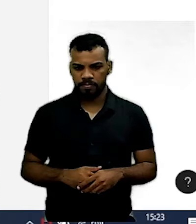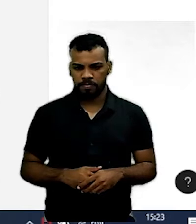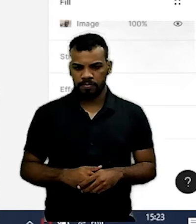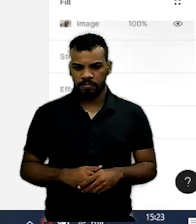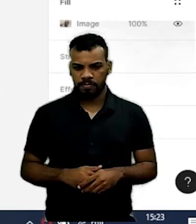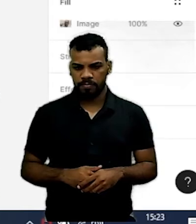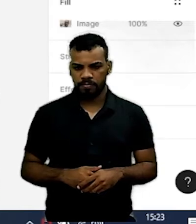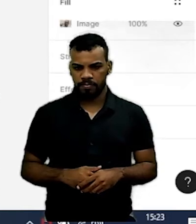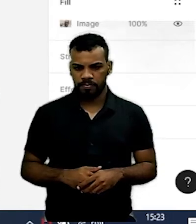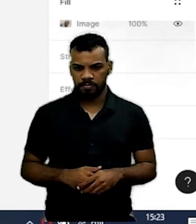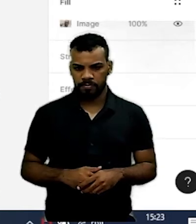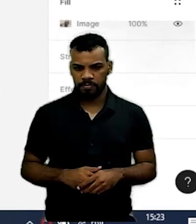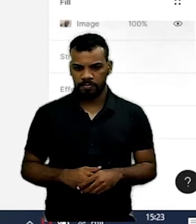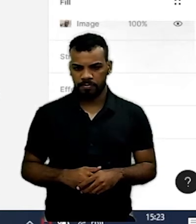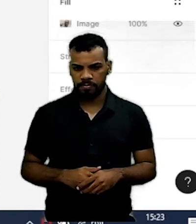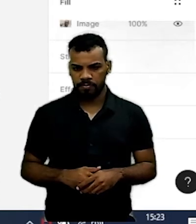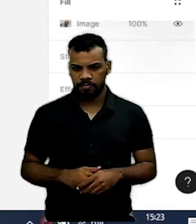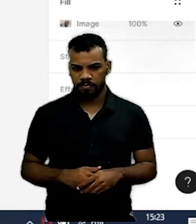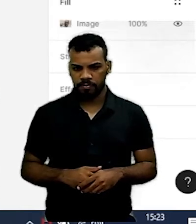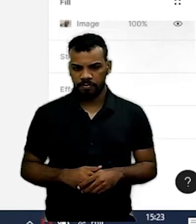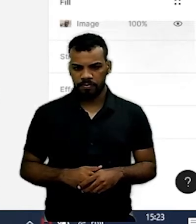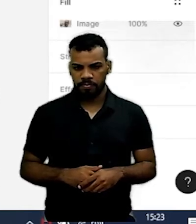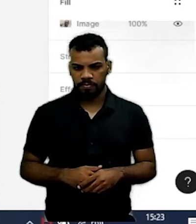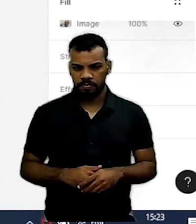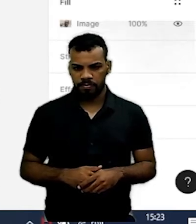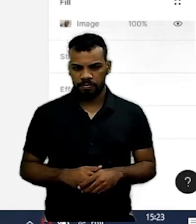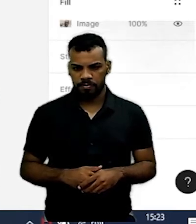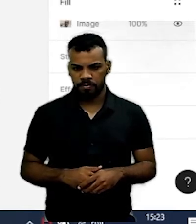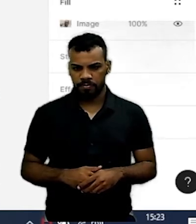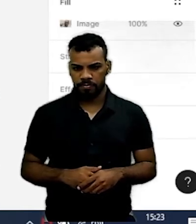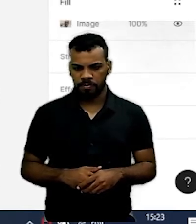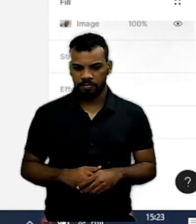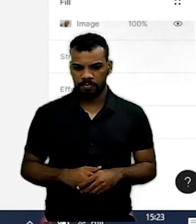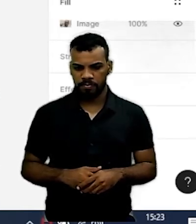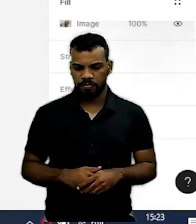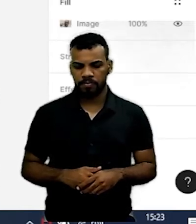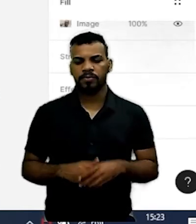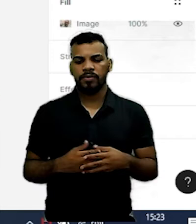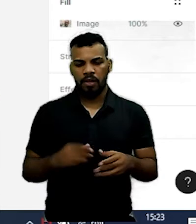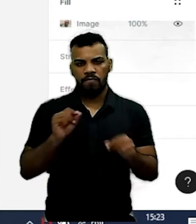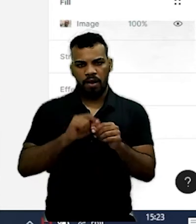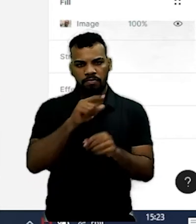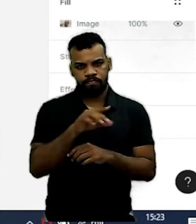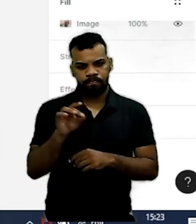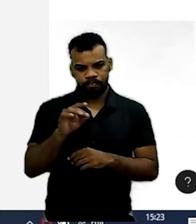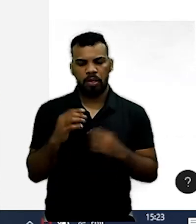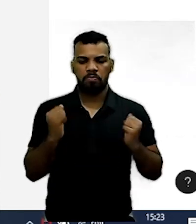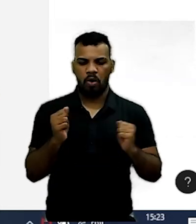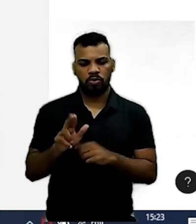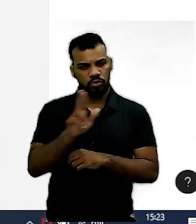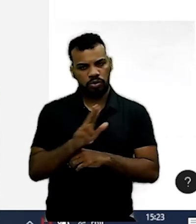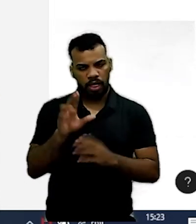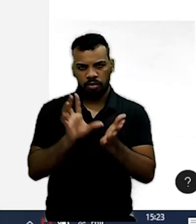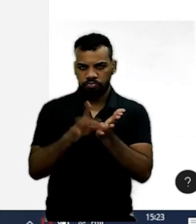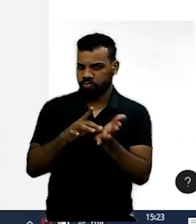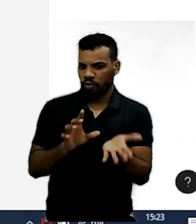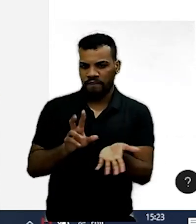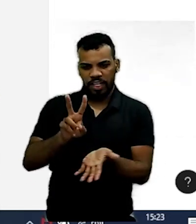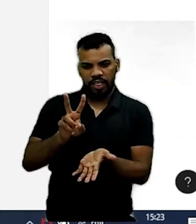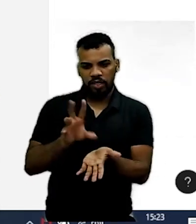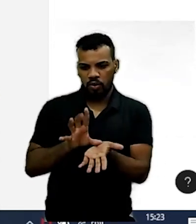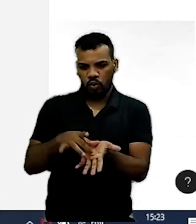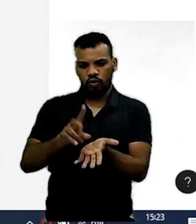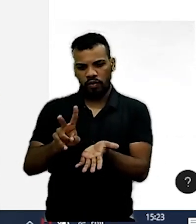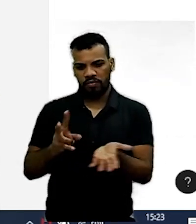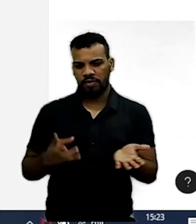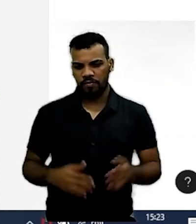Pronto. Eu poderia fazer assim a minha interface do usuário. Tudo bem?